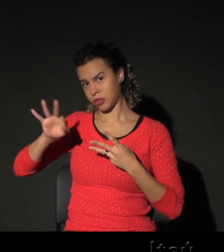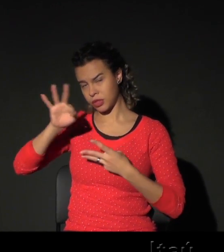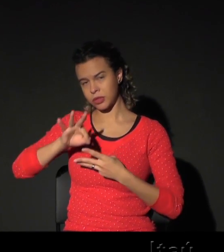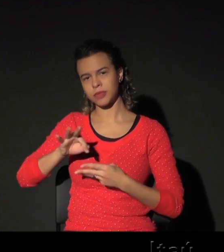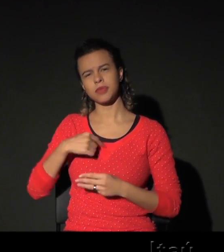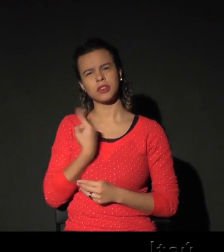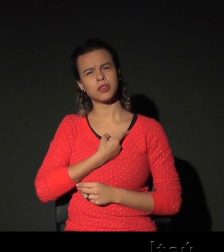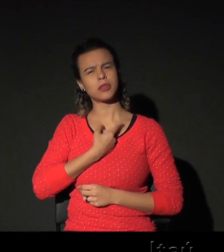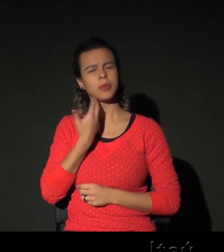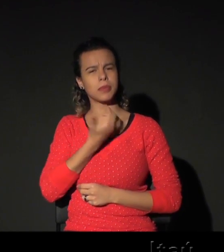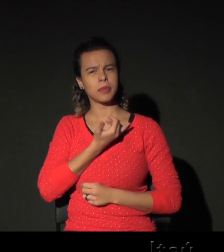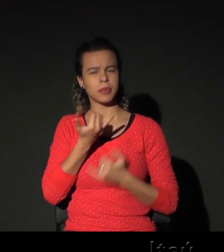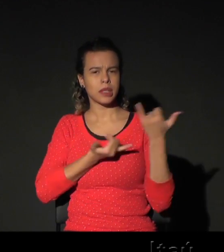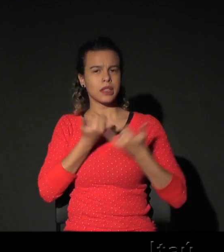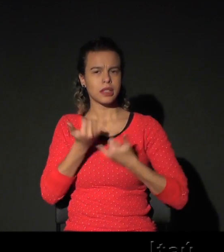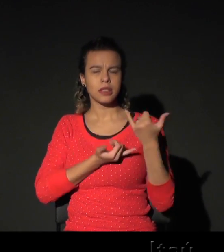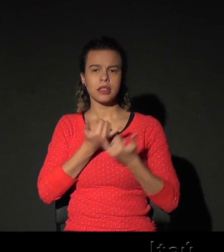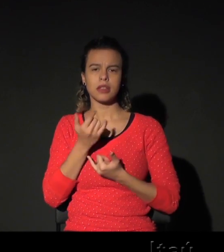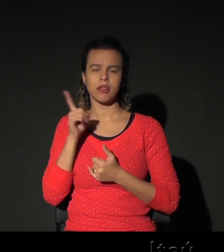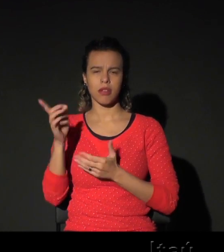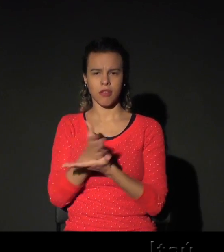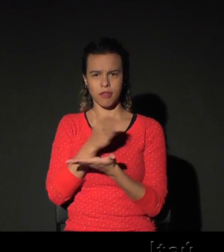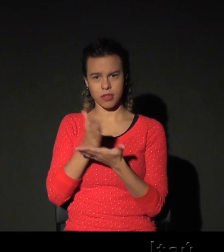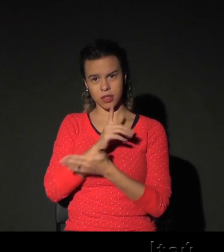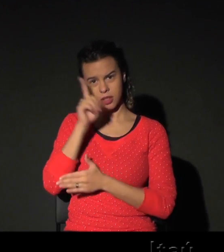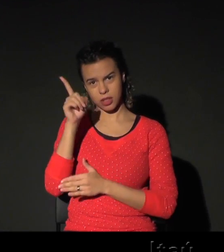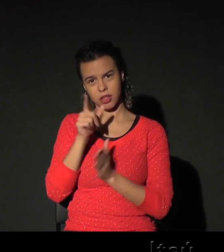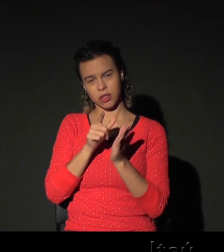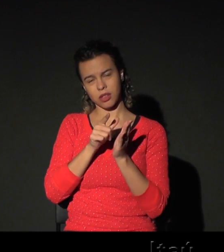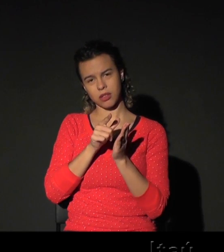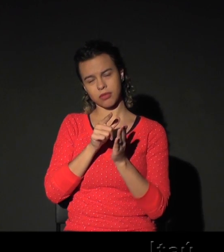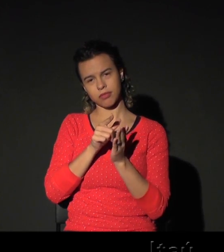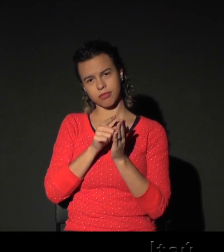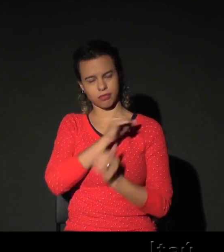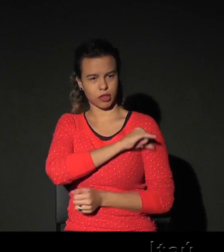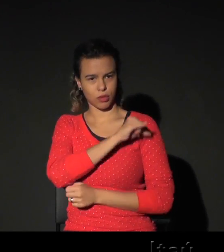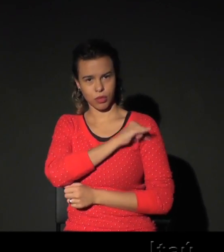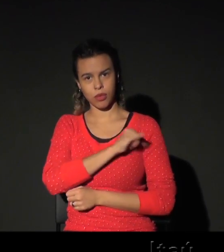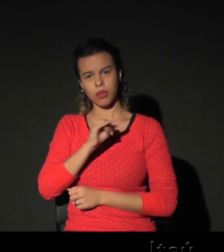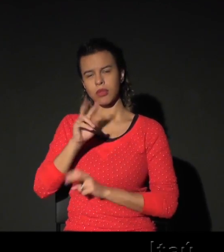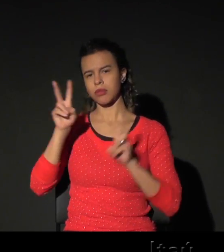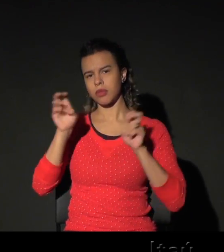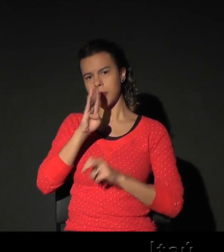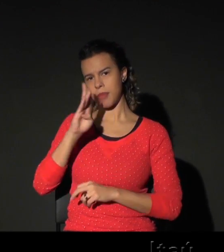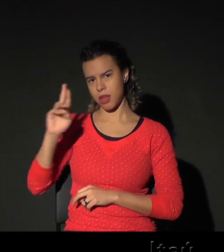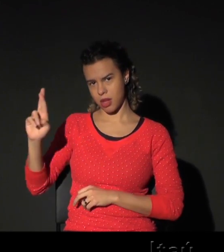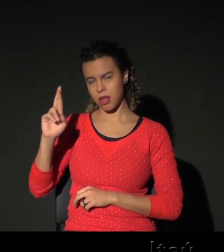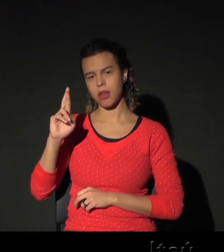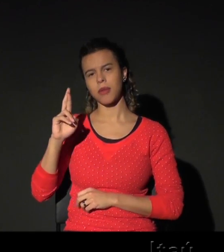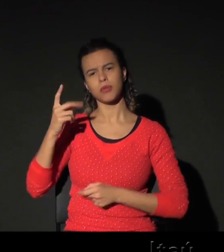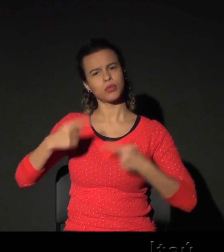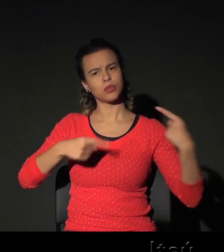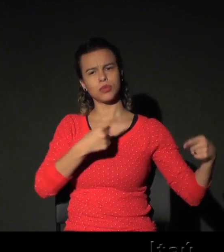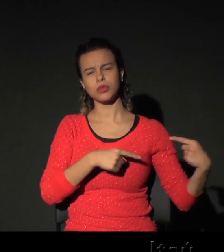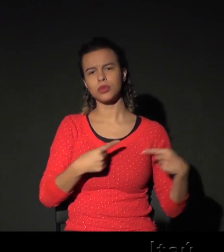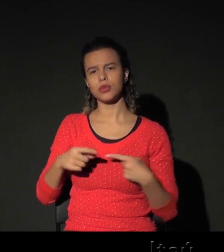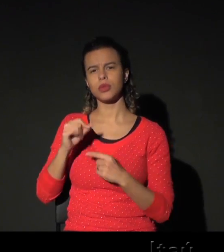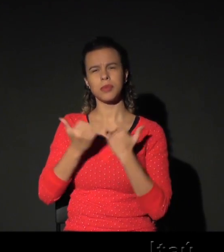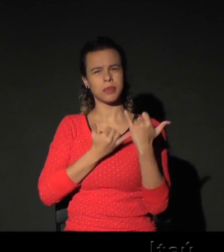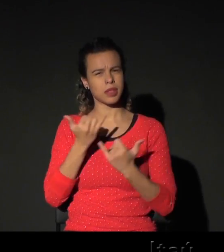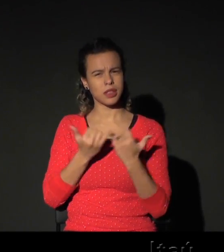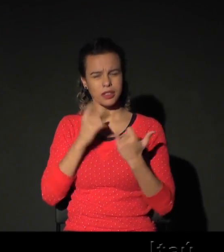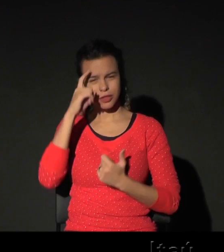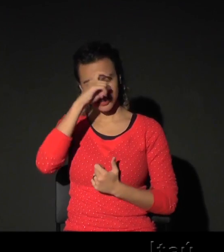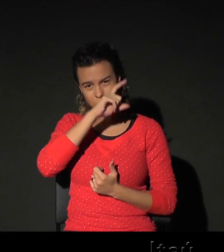então a gente brinca tem uma uma uma revista no Rio de Janeiro chamada Dr que é discutir a relação brincando com né com certa